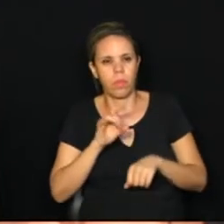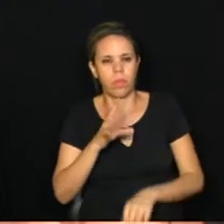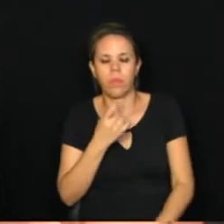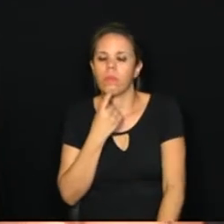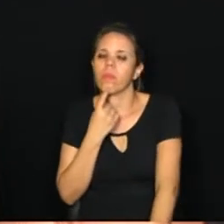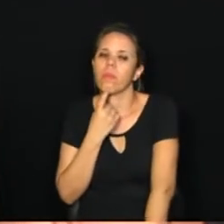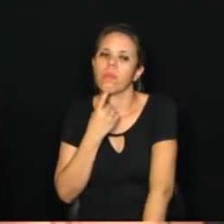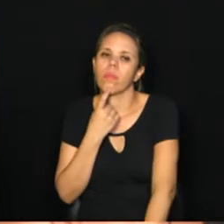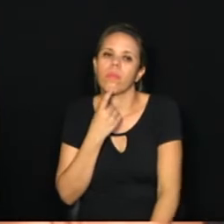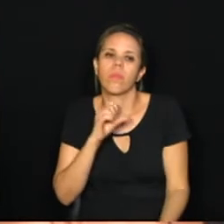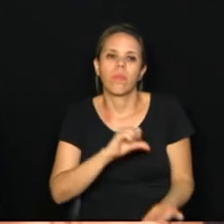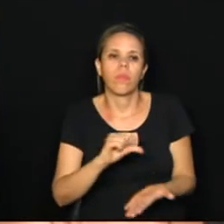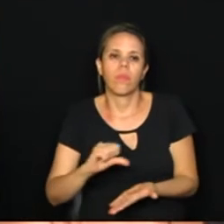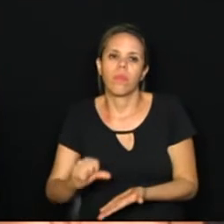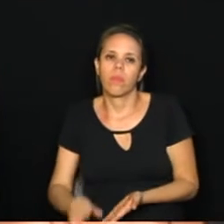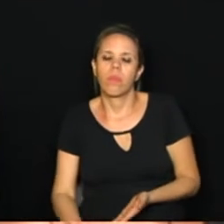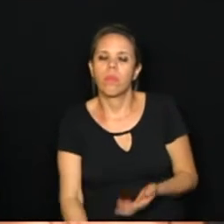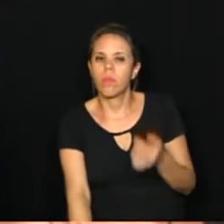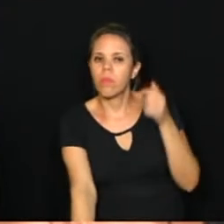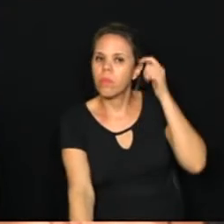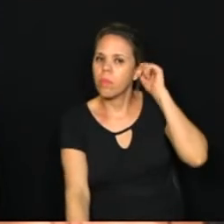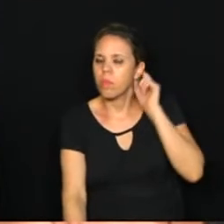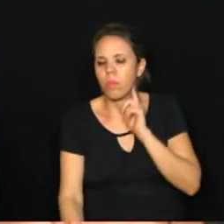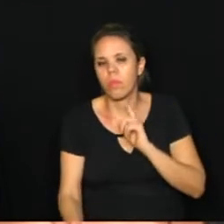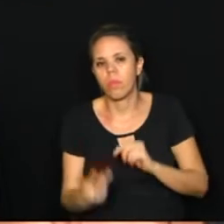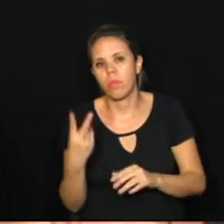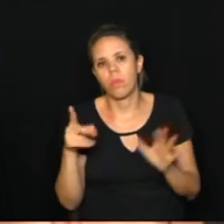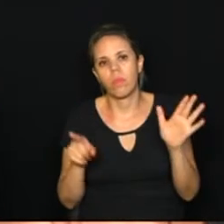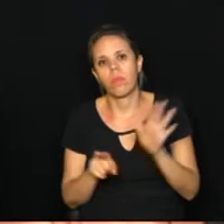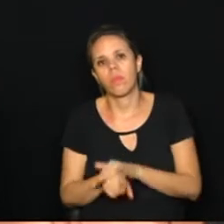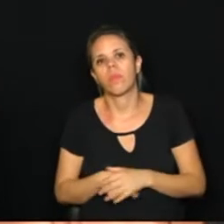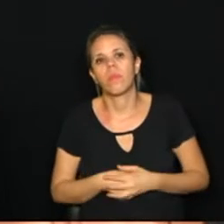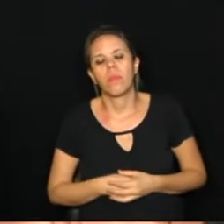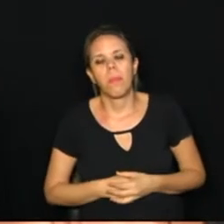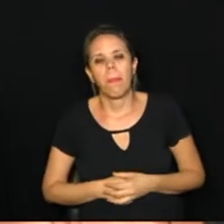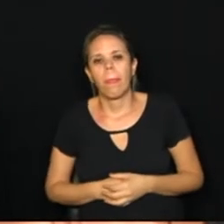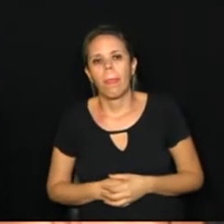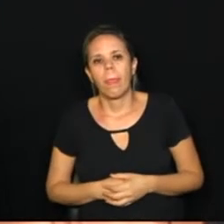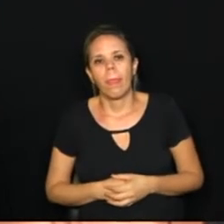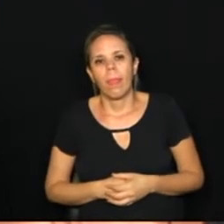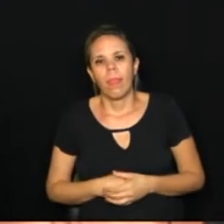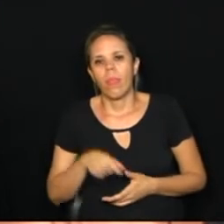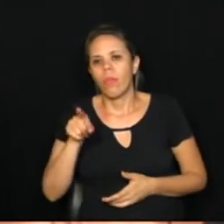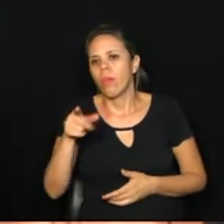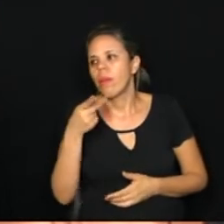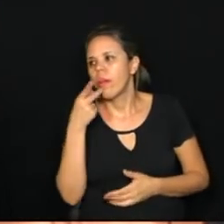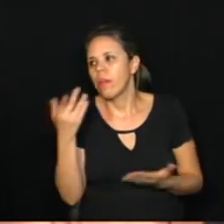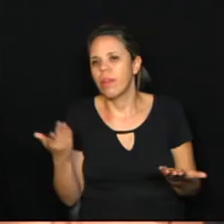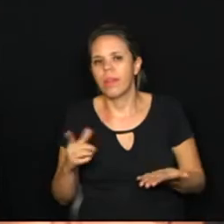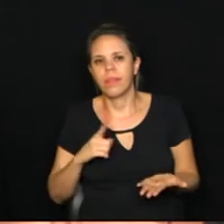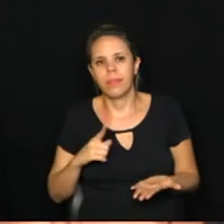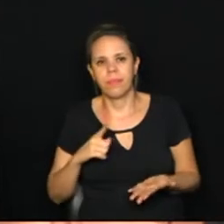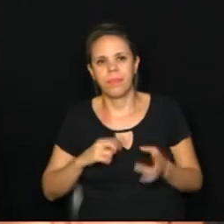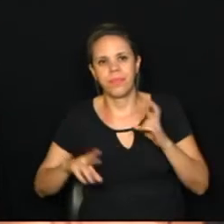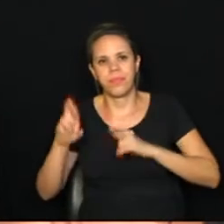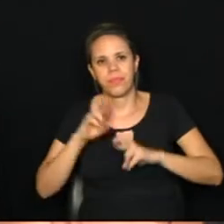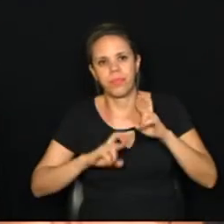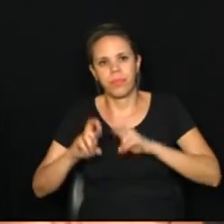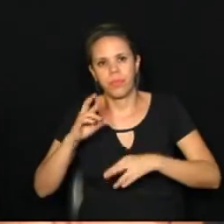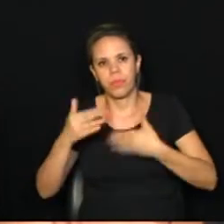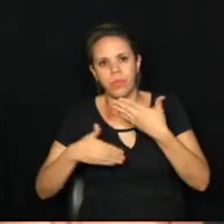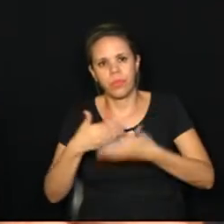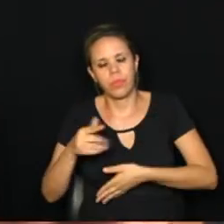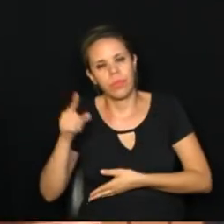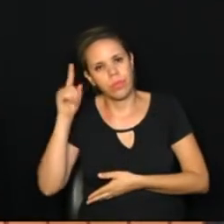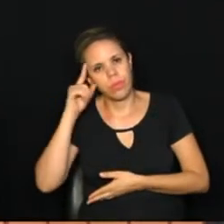Campinas ou região? 2 perguntas, Sidney. Você falou que hoje nós temos monitoramento diário